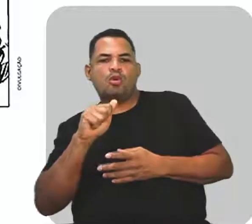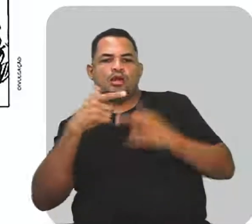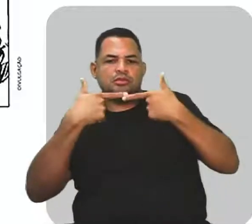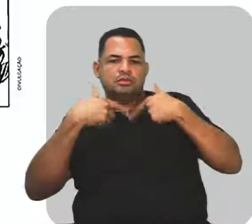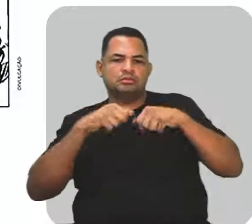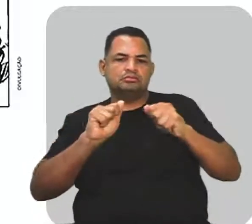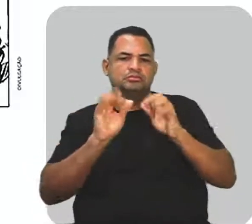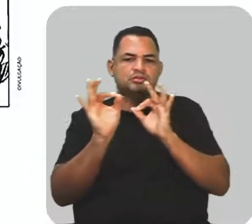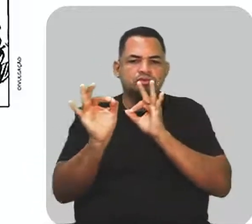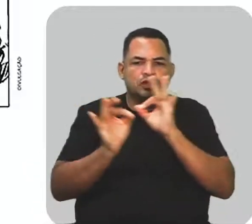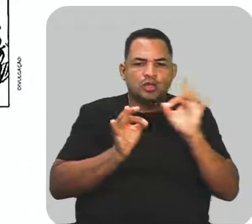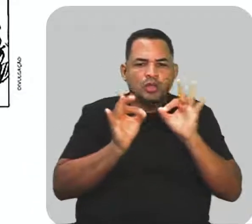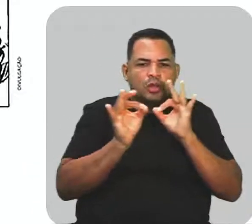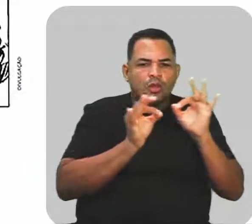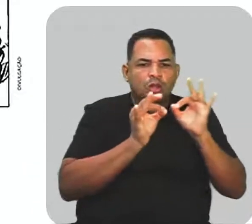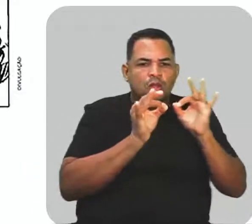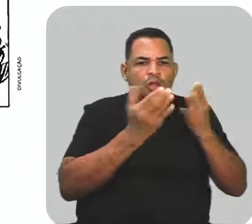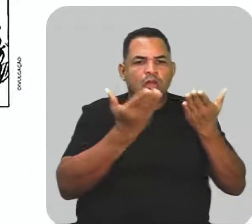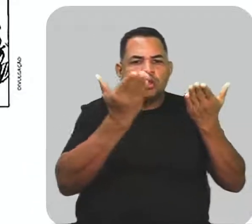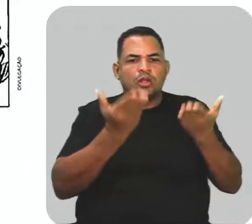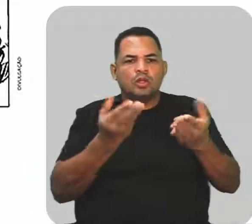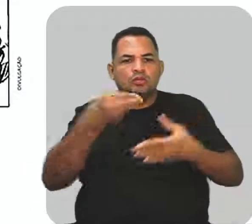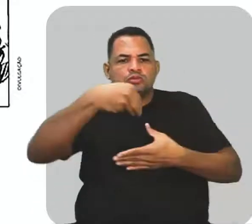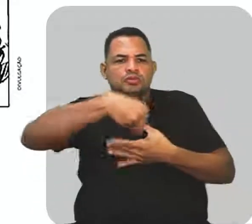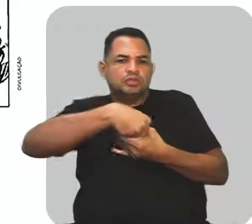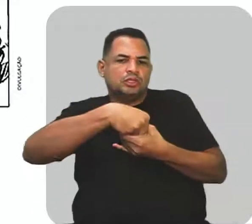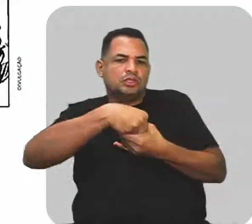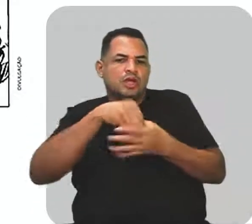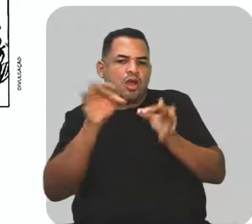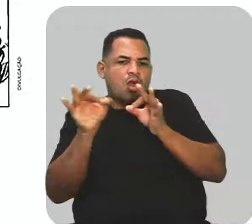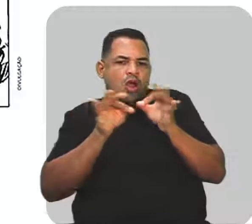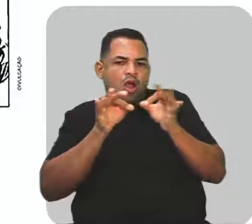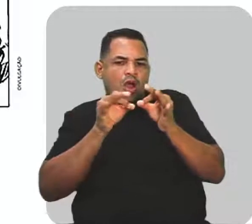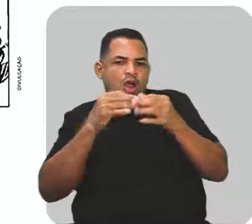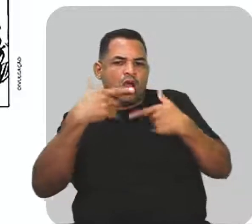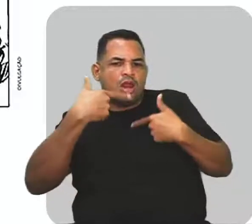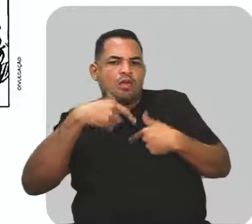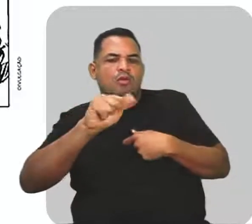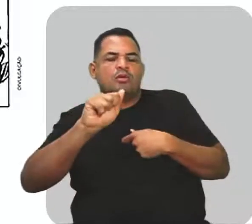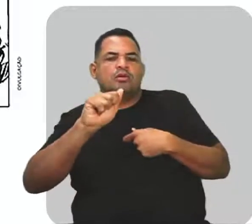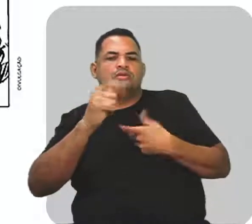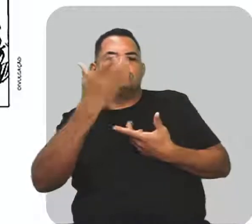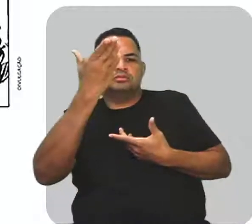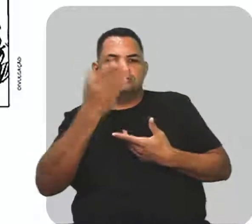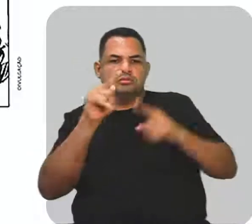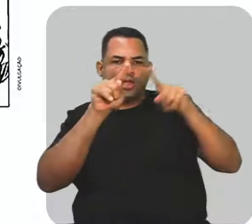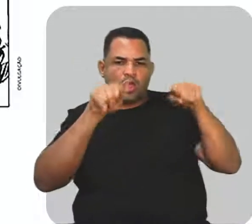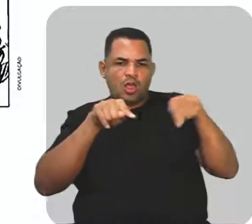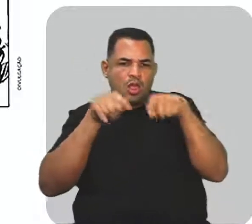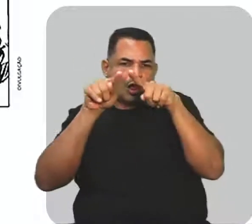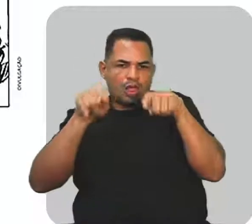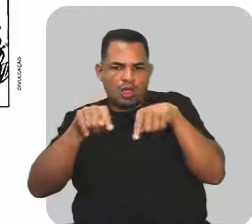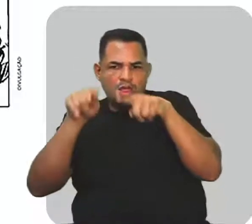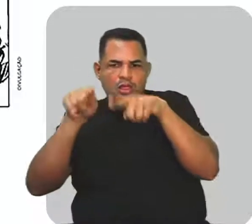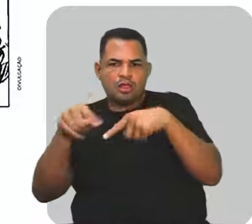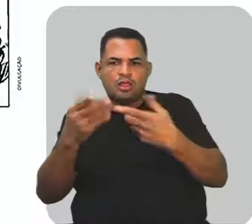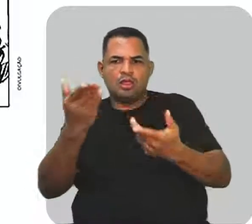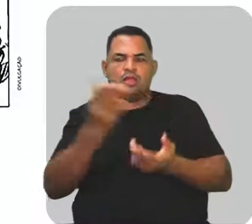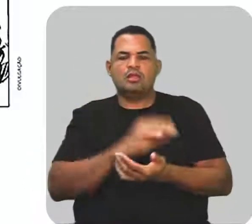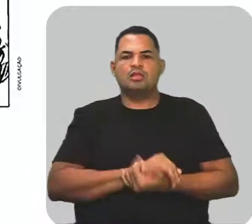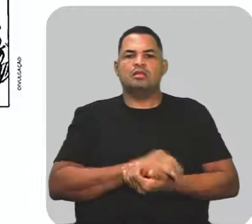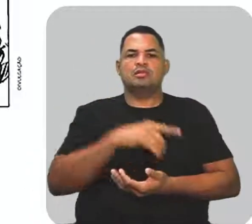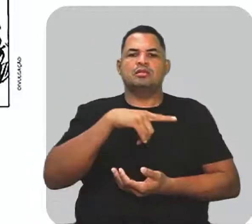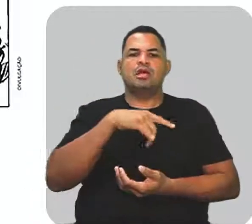da construção da linguagem aí utilizada nesse gênero aí tirinha, né? Muito bem.